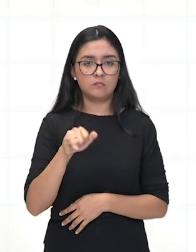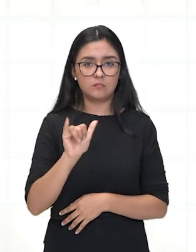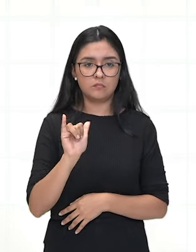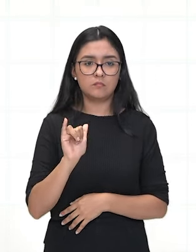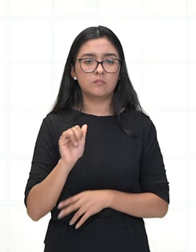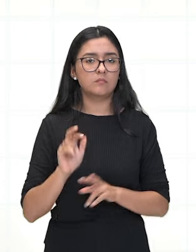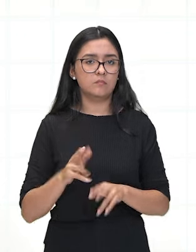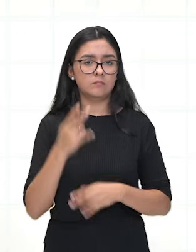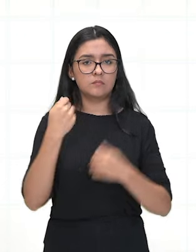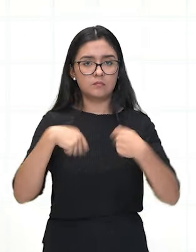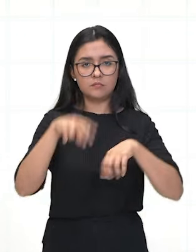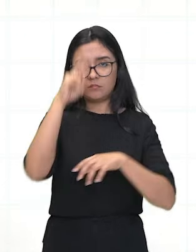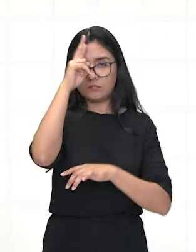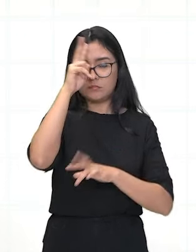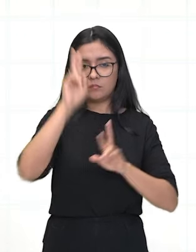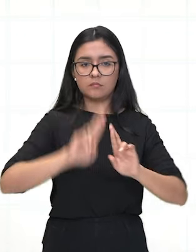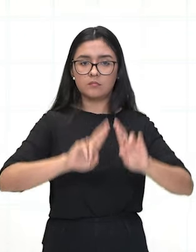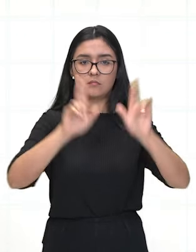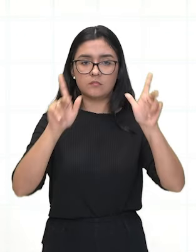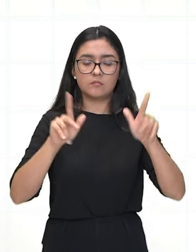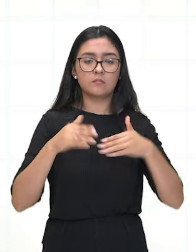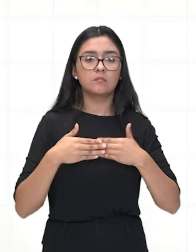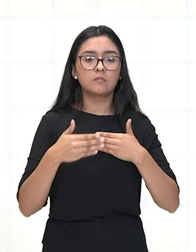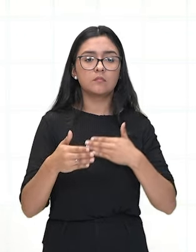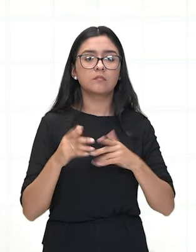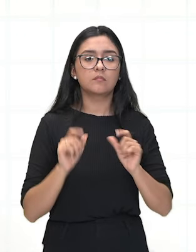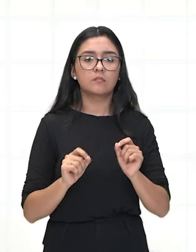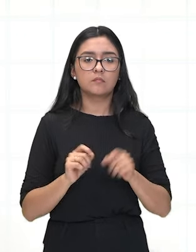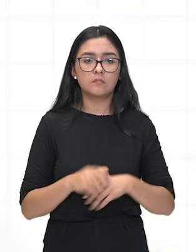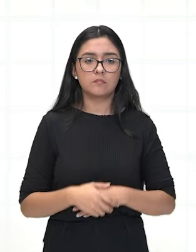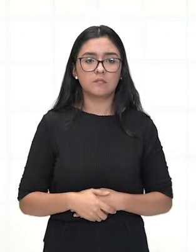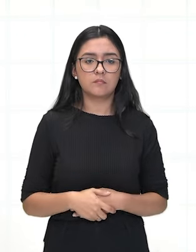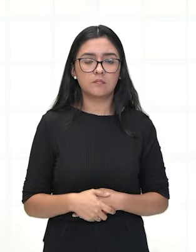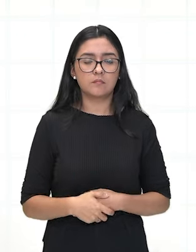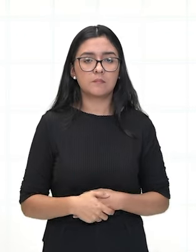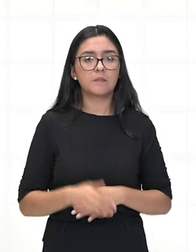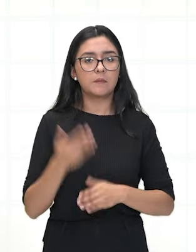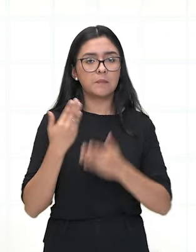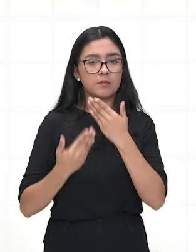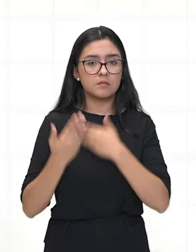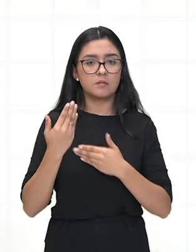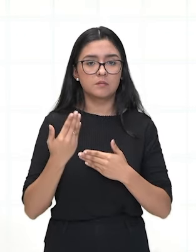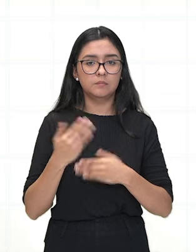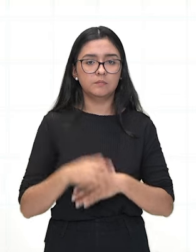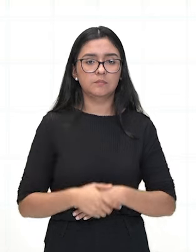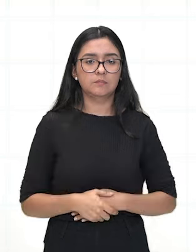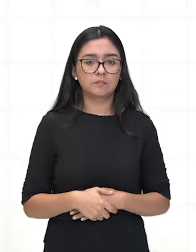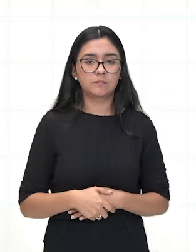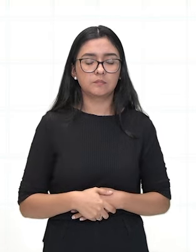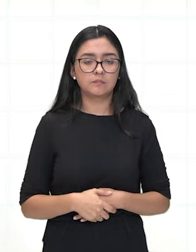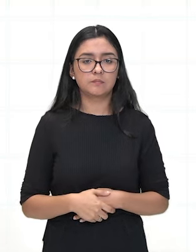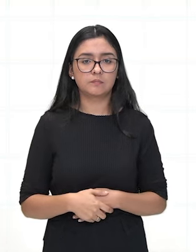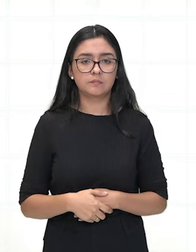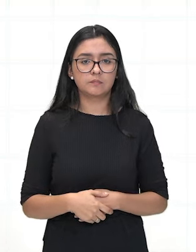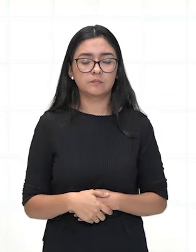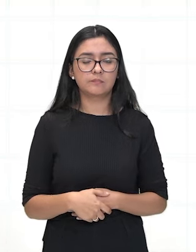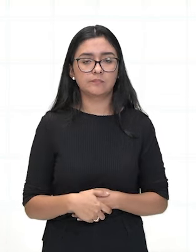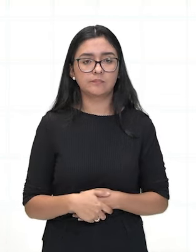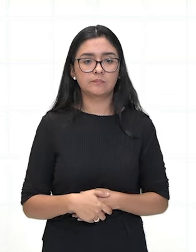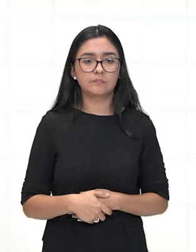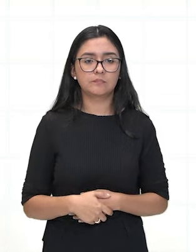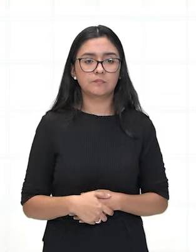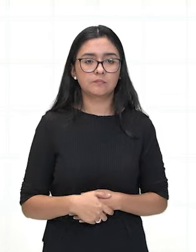entre eles e vamos ver mais um pouquinho do nosso passado contínuo